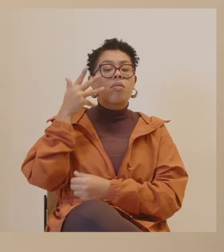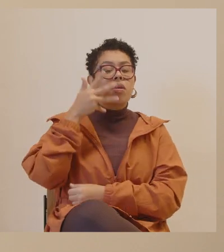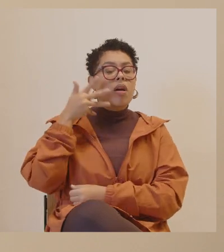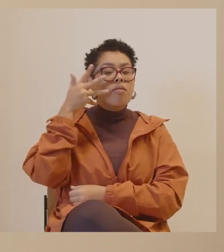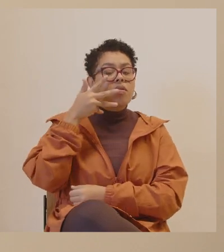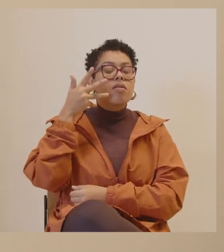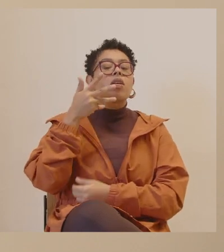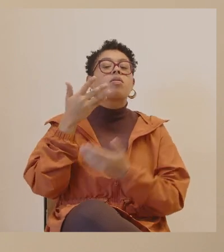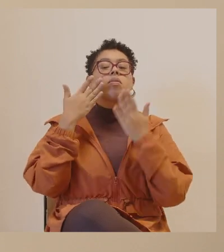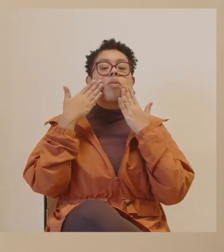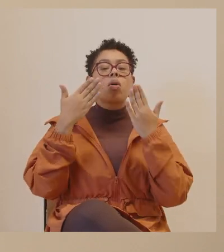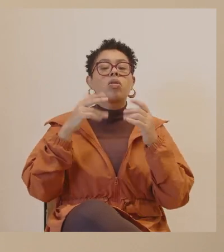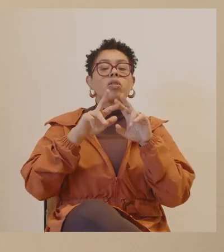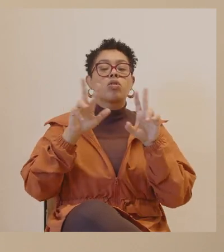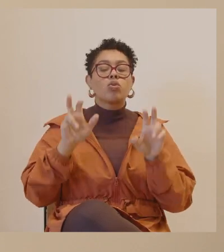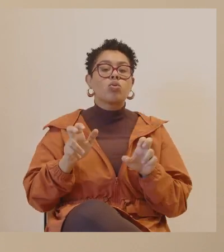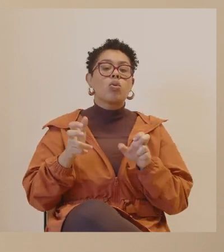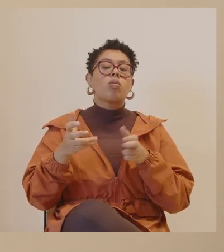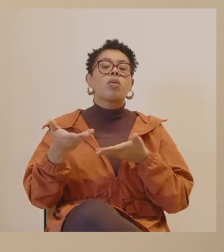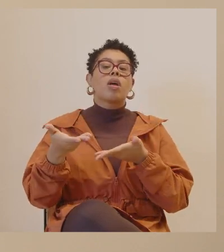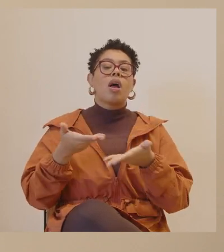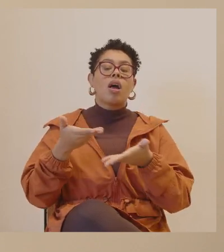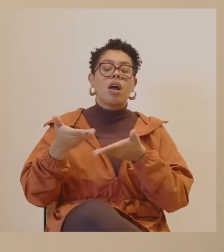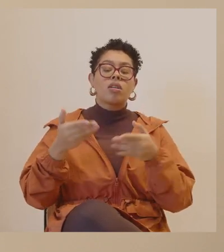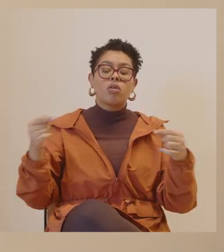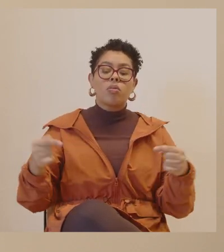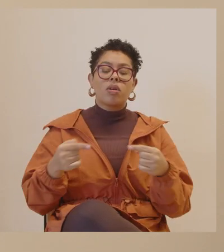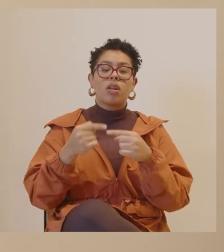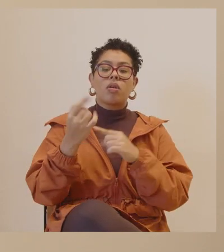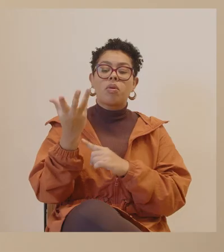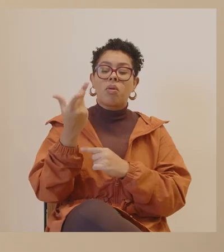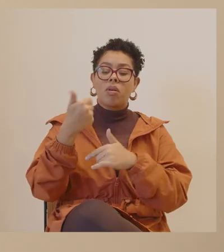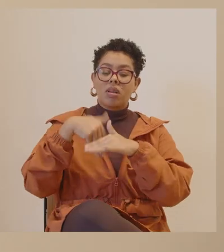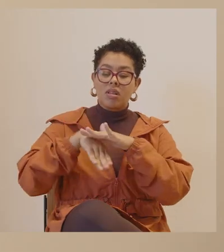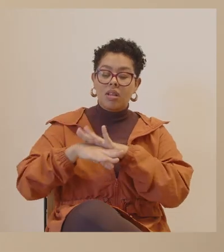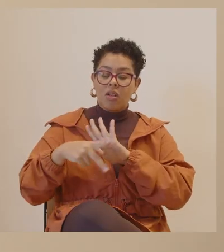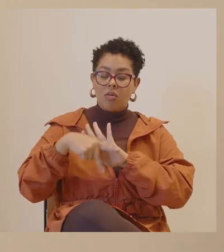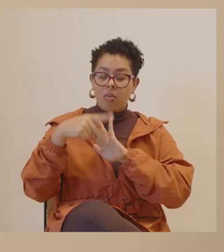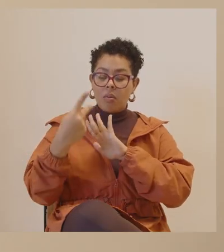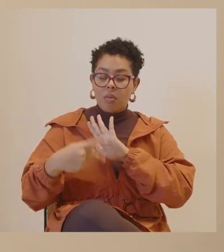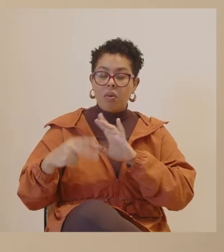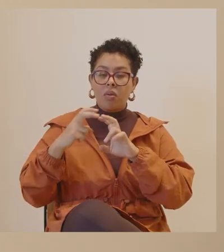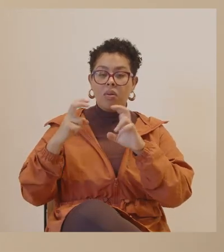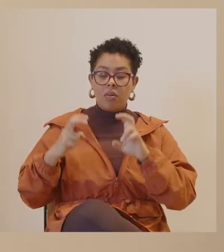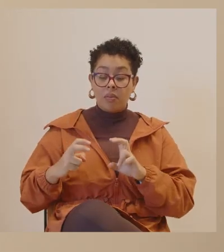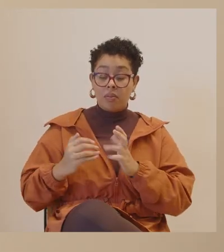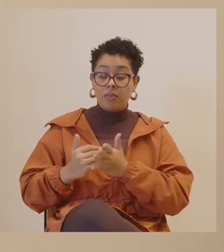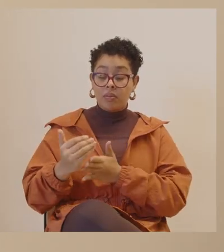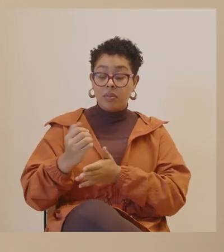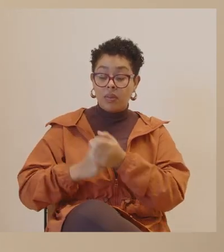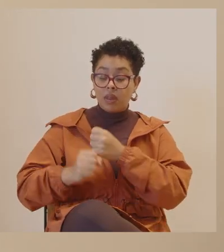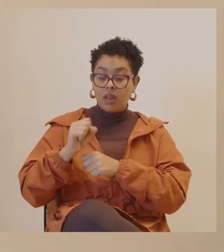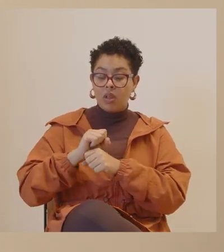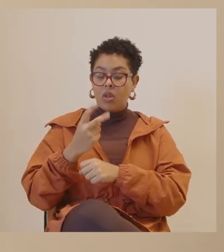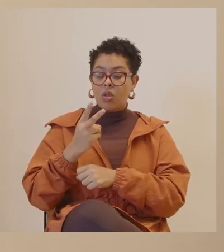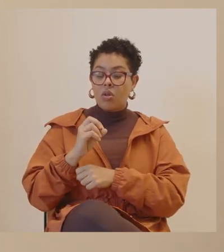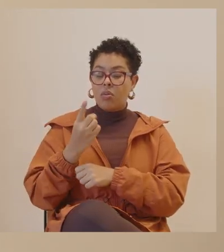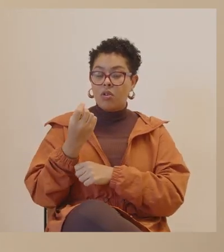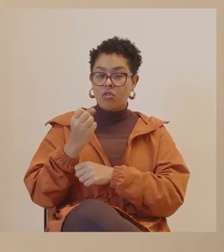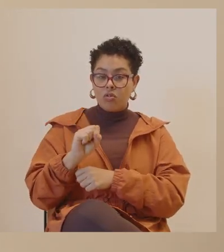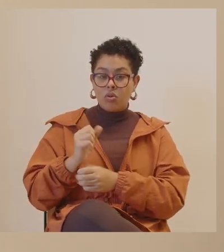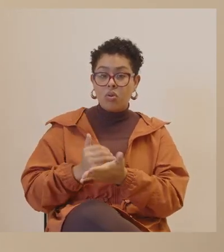refletindo sobre questões relacionadas ao acervo do MASP. E aí, a partir de 2018, a gente tem uma virada